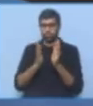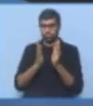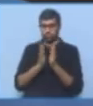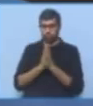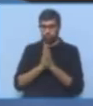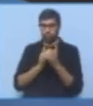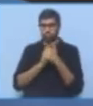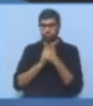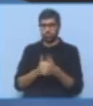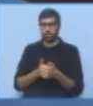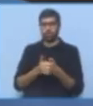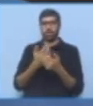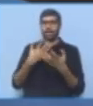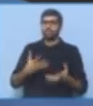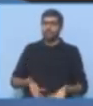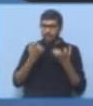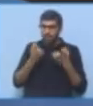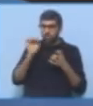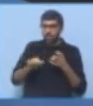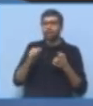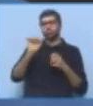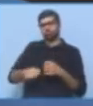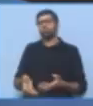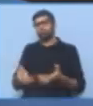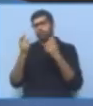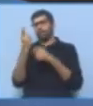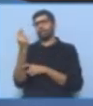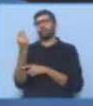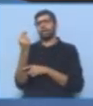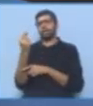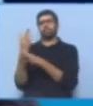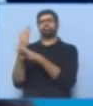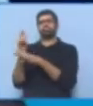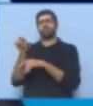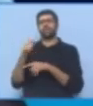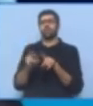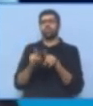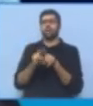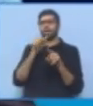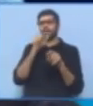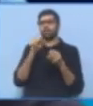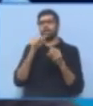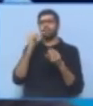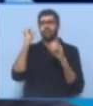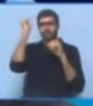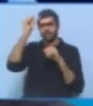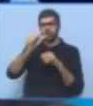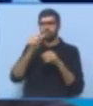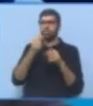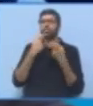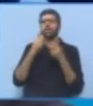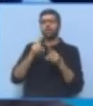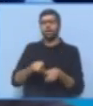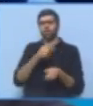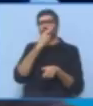Deus... Sim, queremos. Com a velinha acesa. É o renovar do batismo, porque precisamos do tirar da arca frigorífica,